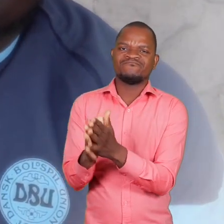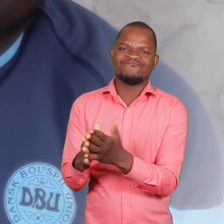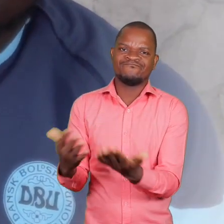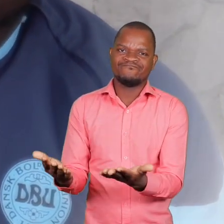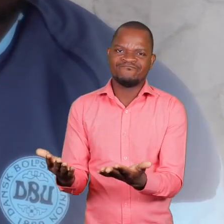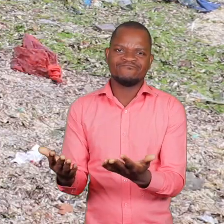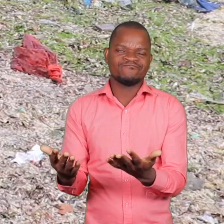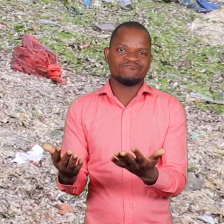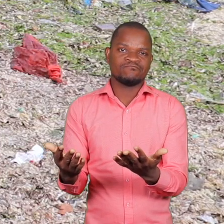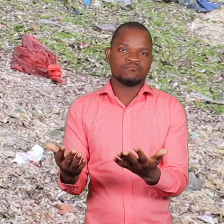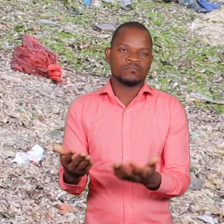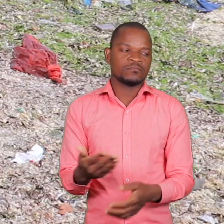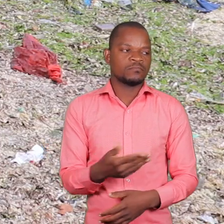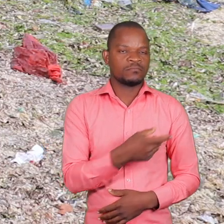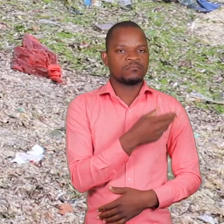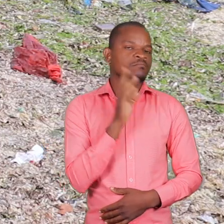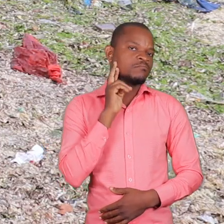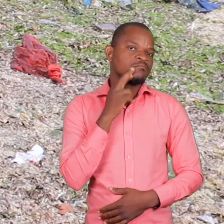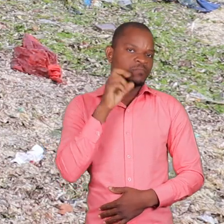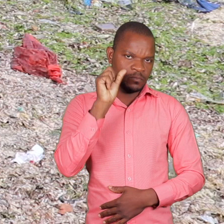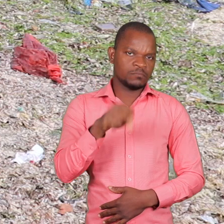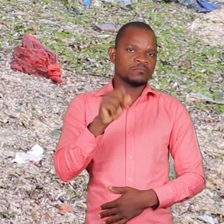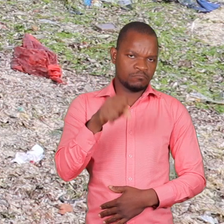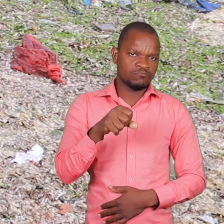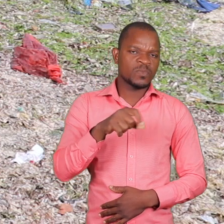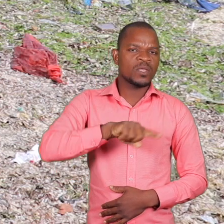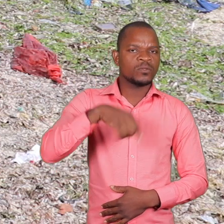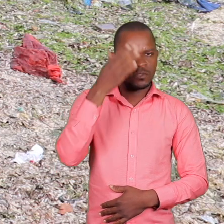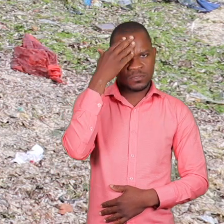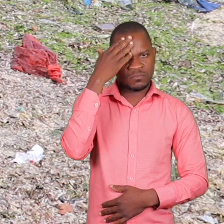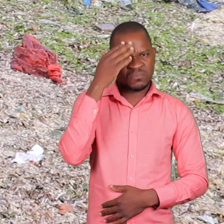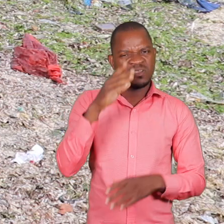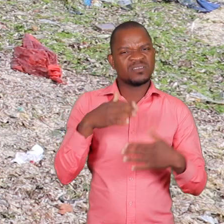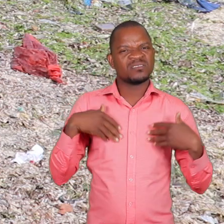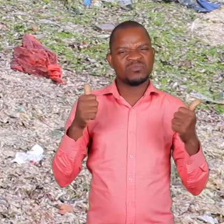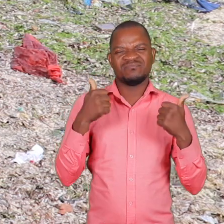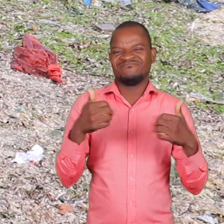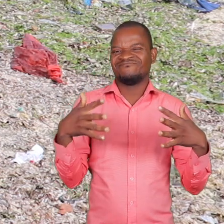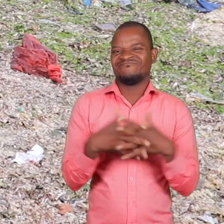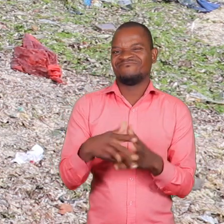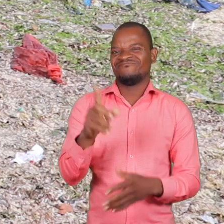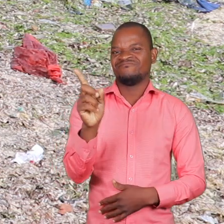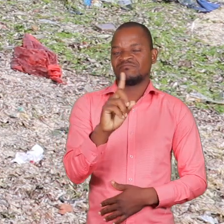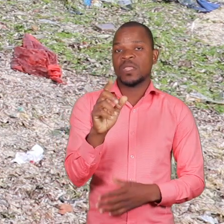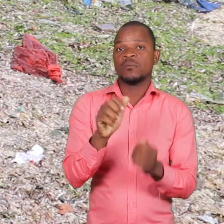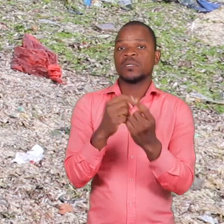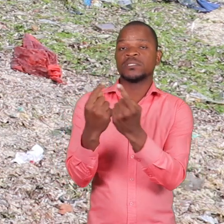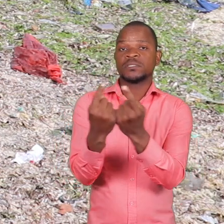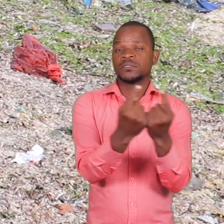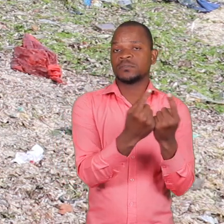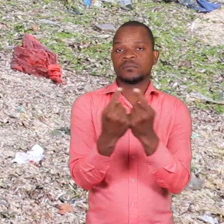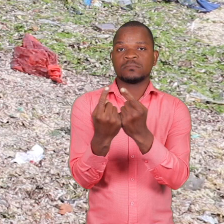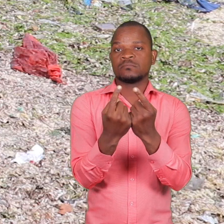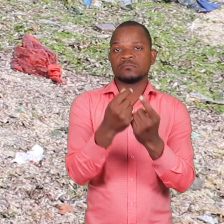têm. Sim, conhecemos muito bem o que provoca essa questão de saúde, mas as condições não